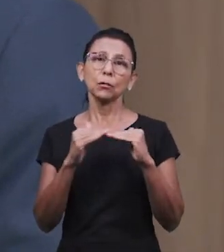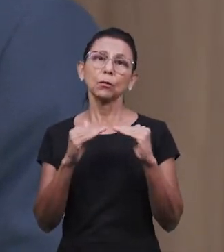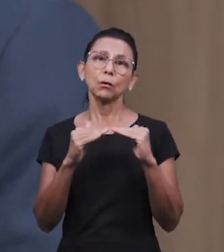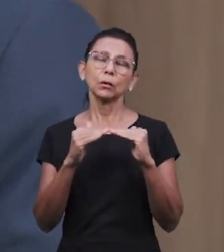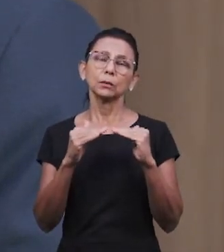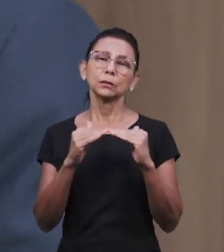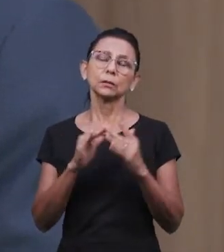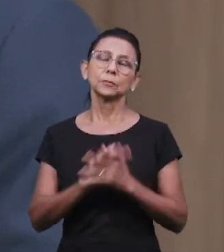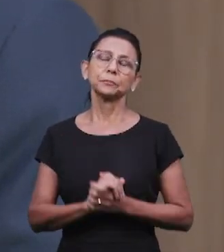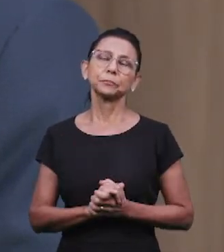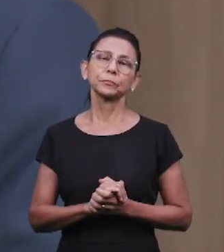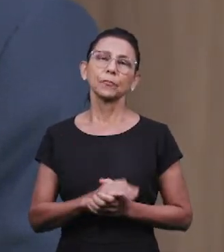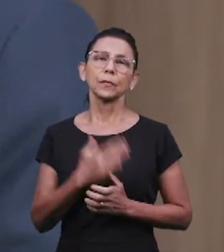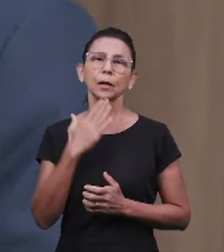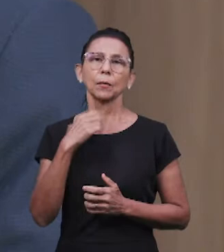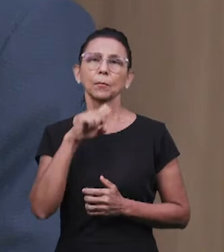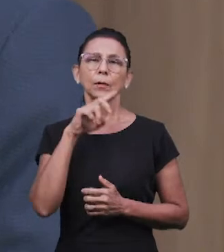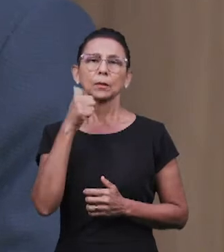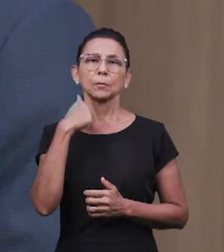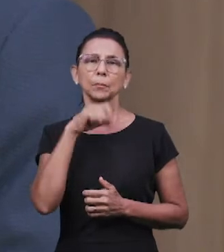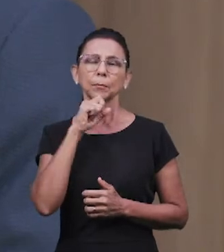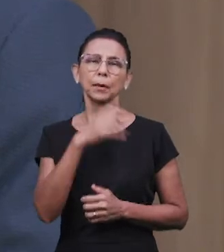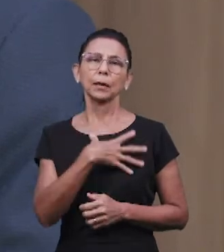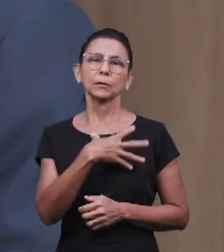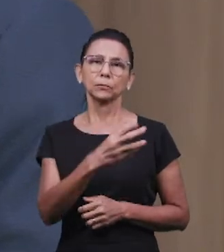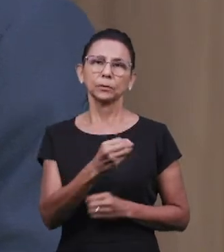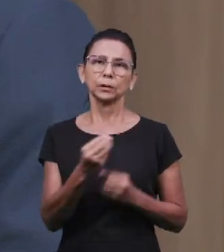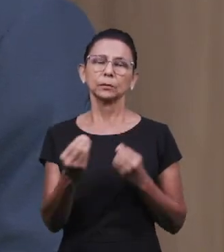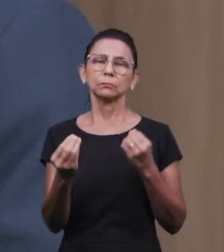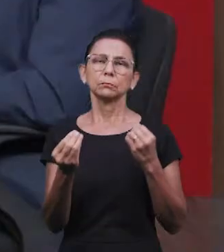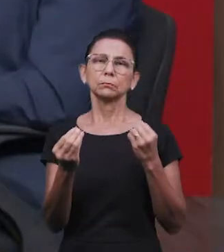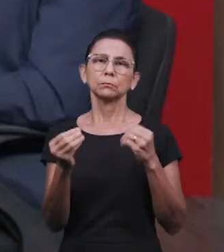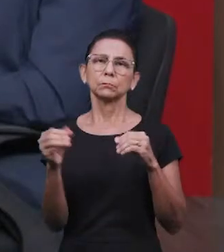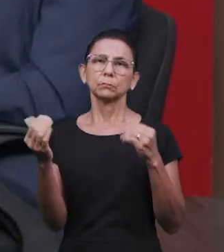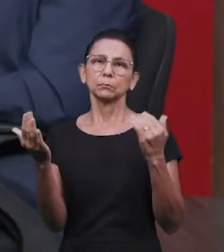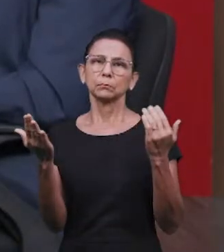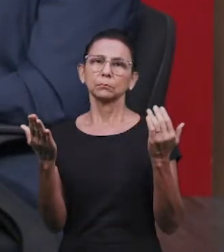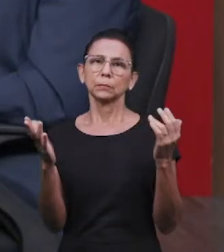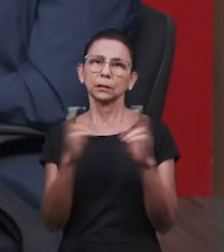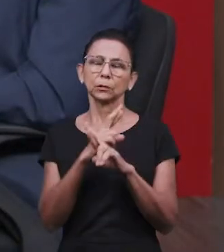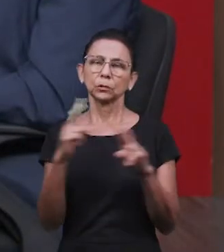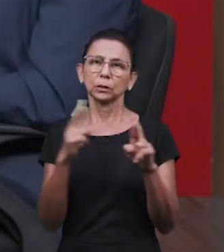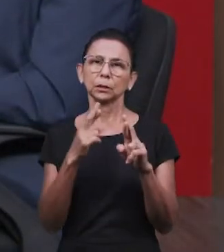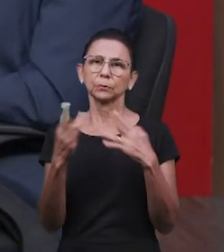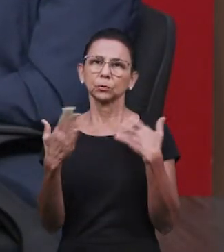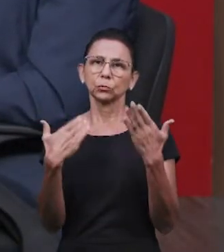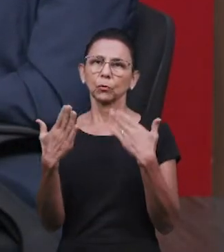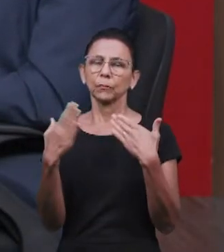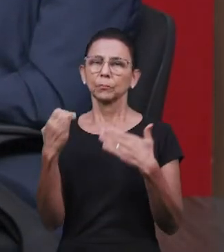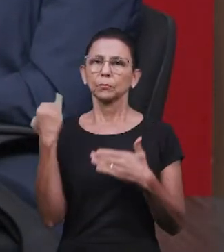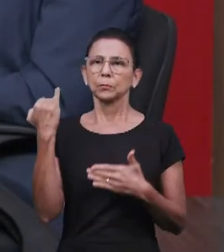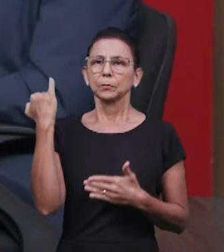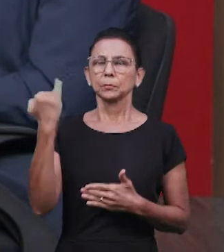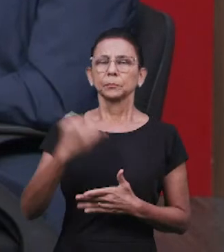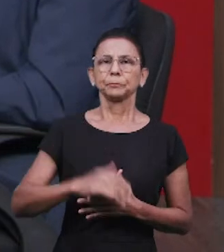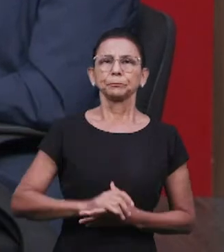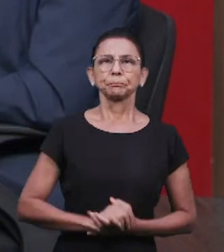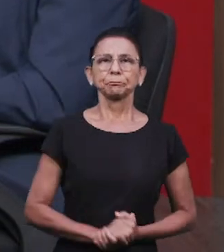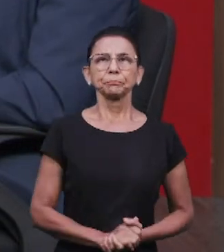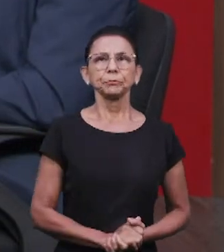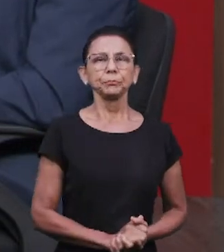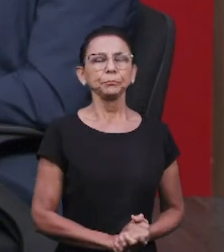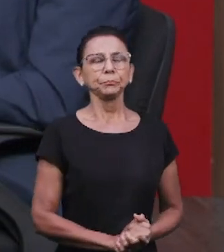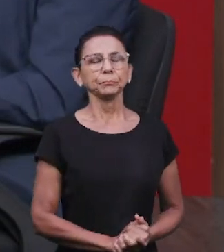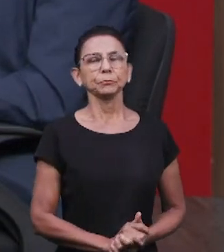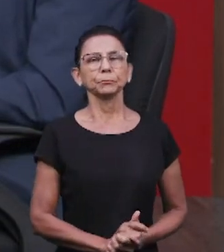entre os pais e os filhos é fundamental, muito importante nessa hora. Né? Vivemos um momento de tem que ter o diálogo, não tem jeito. Tem que, com certeza. Bom, a gente está caminhando para